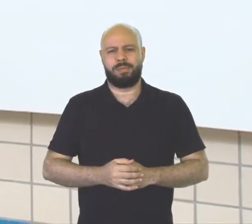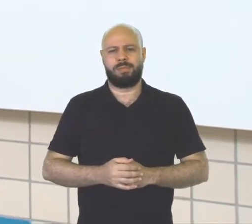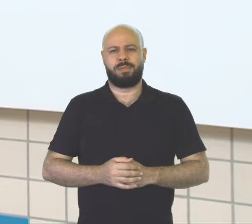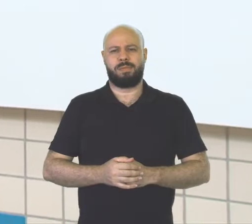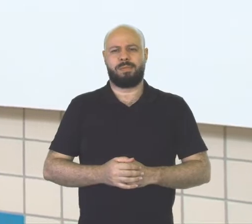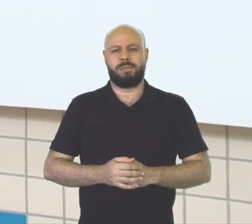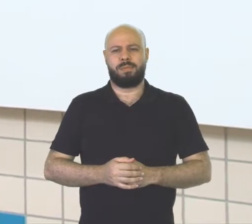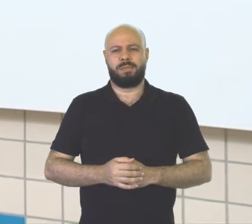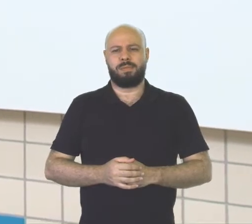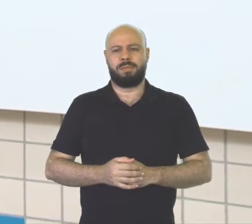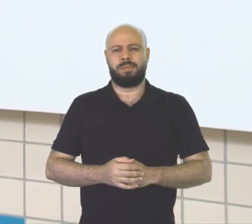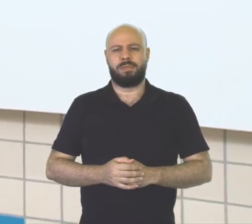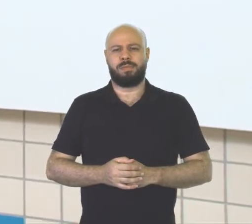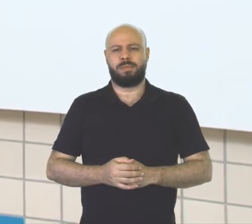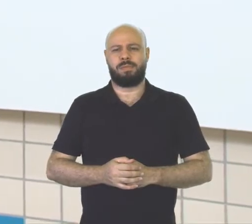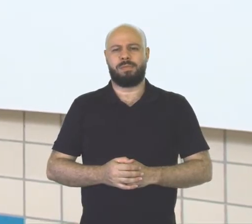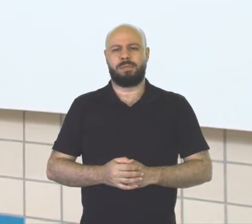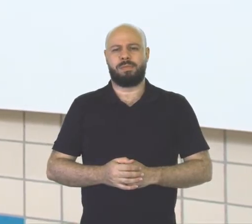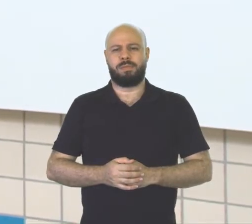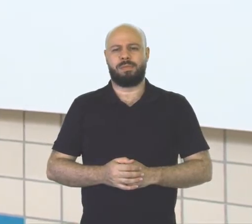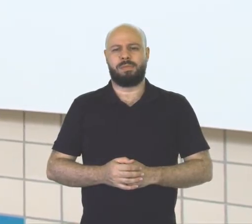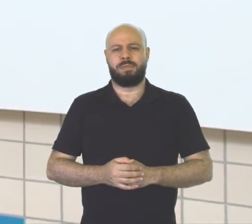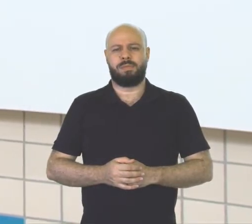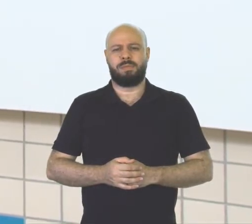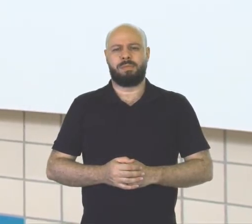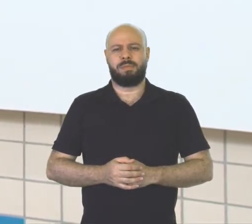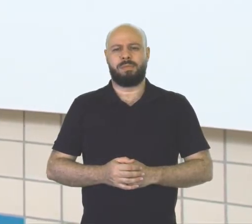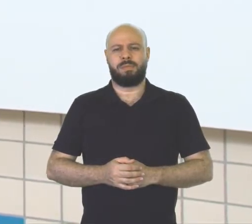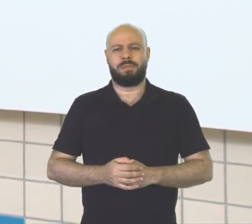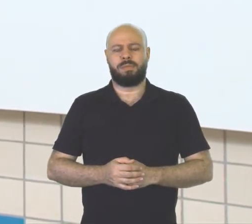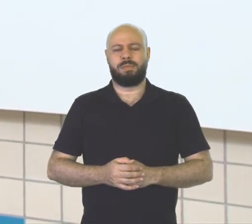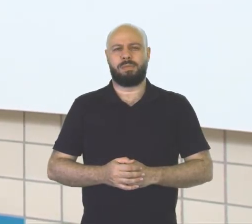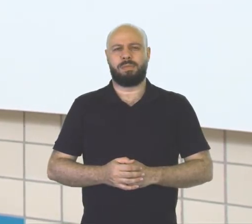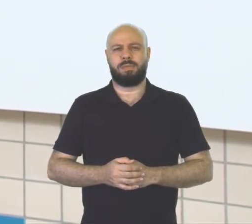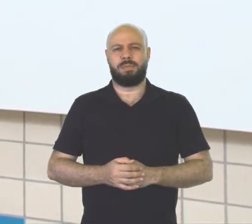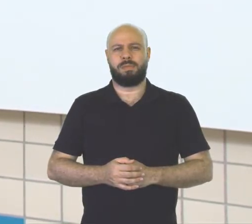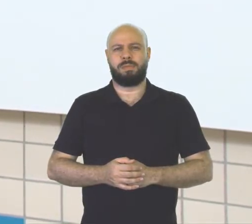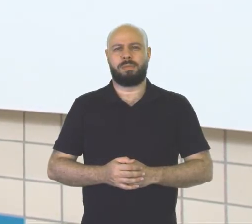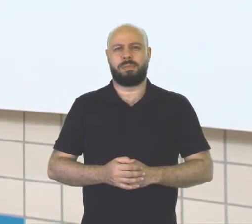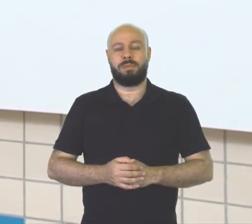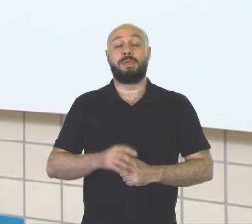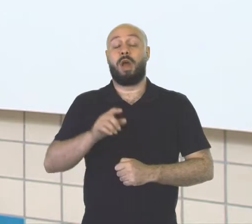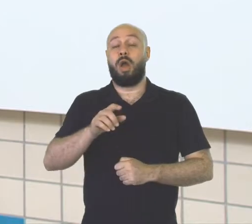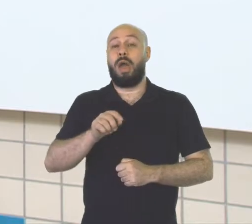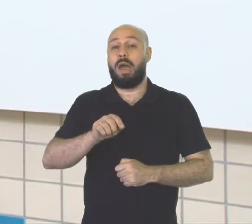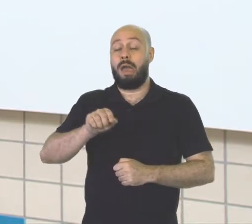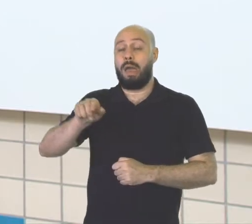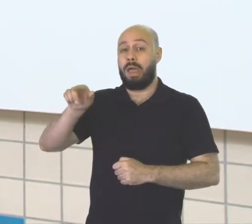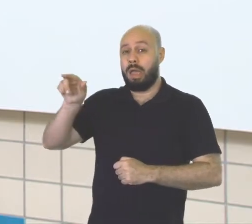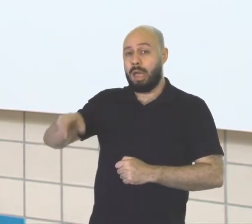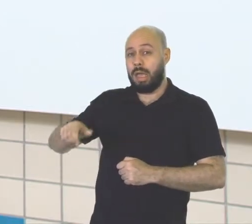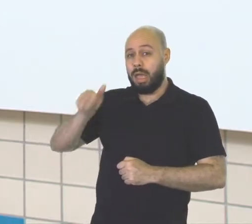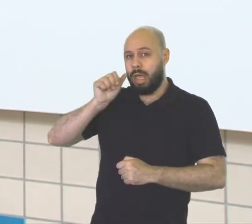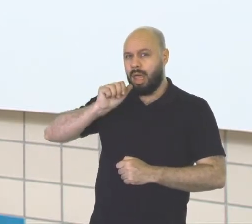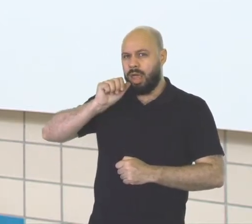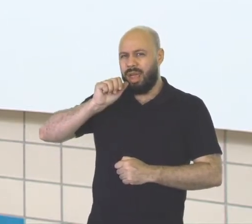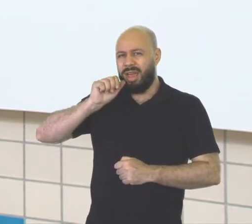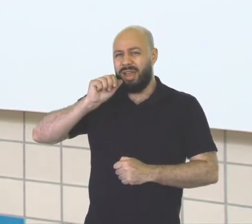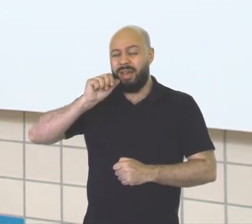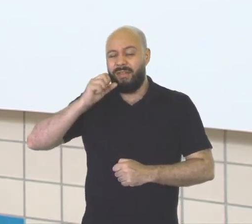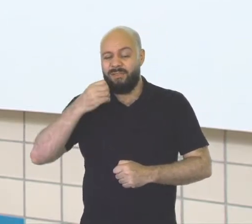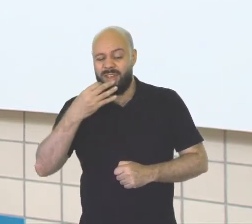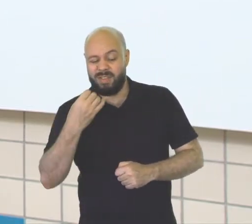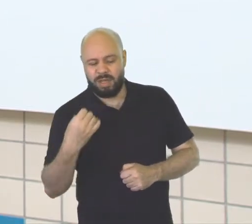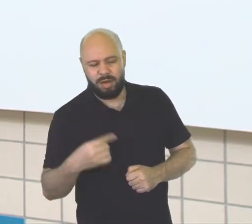going to. She's not going to travel. Ah, ela não vai